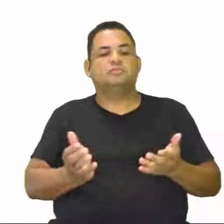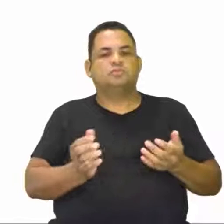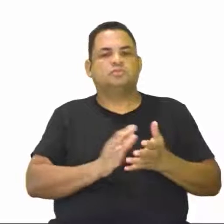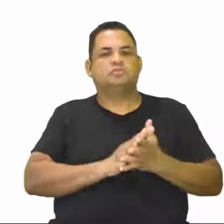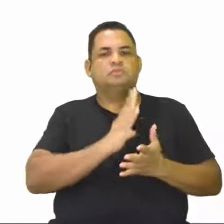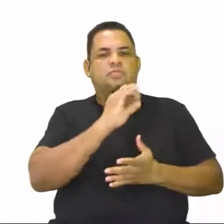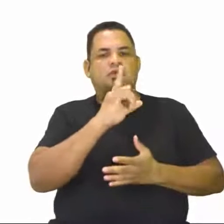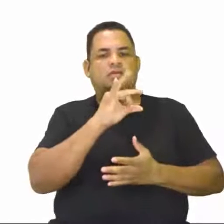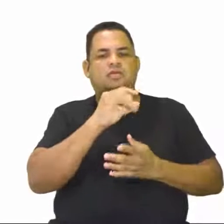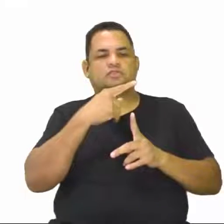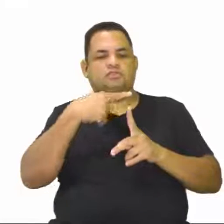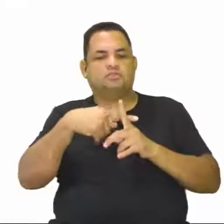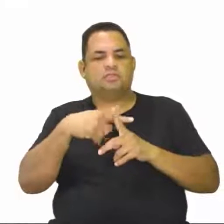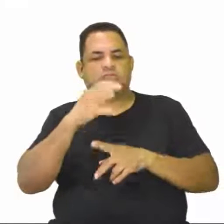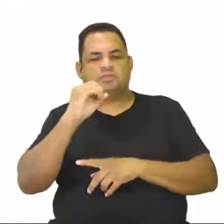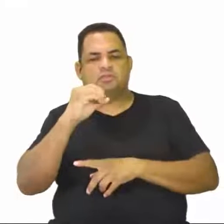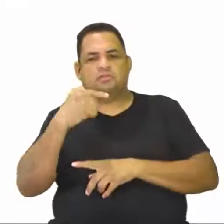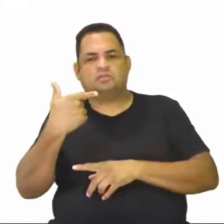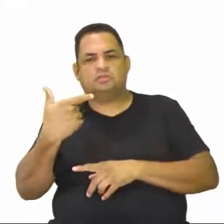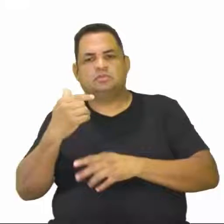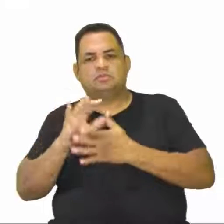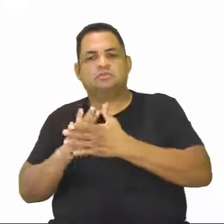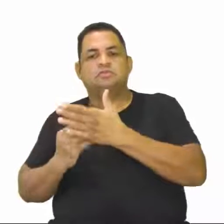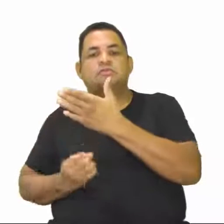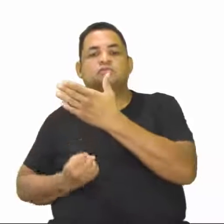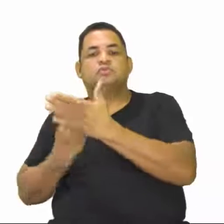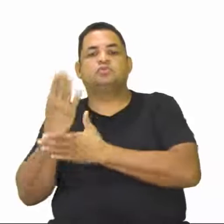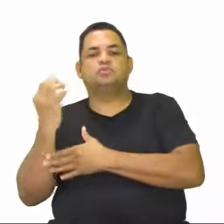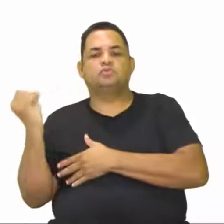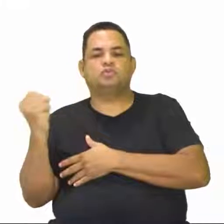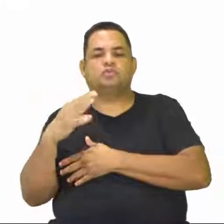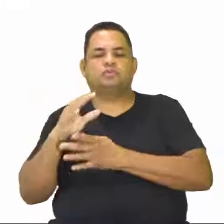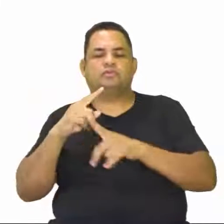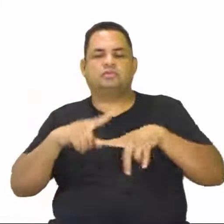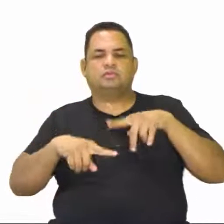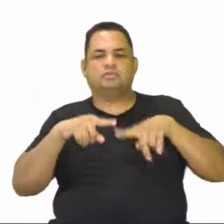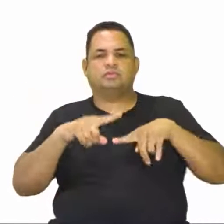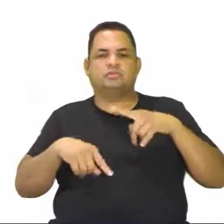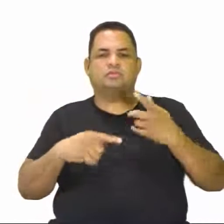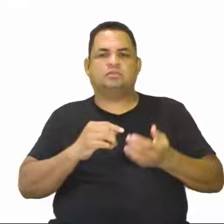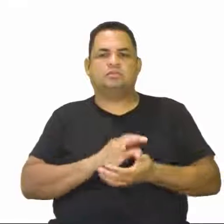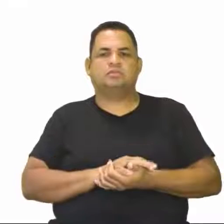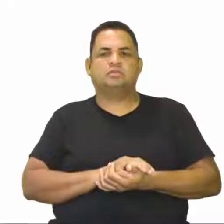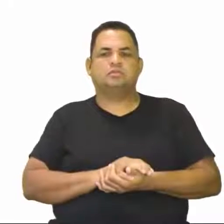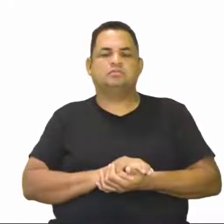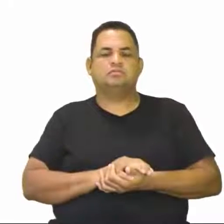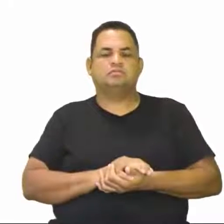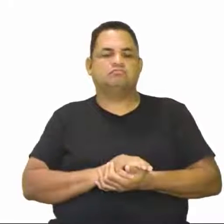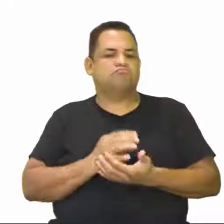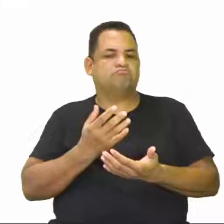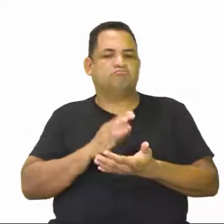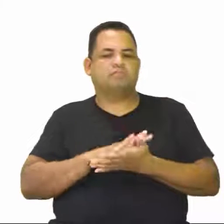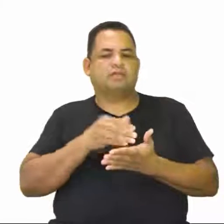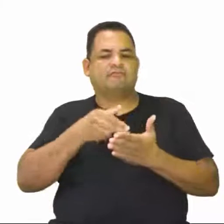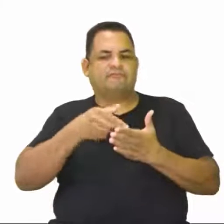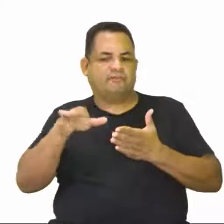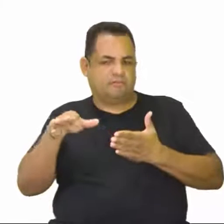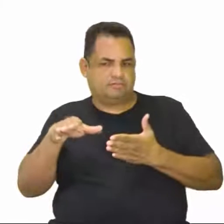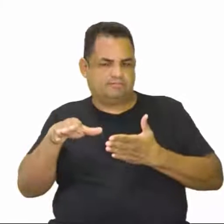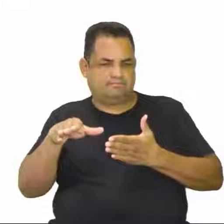cálcio com oxigênio para formar um produto novo. Então, aqui a gente vai considerar como fora de questão.